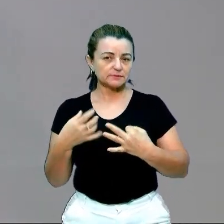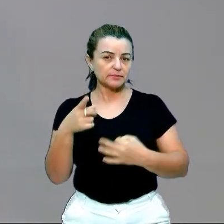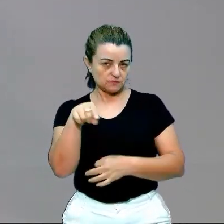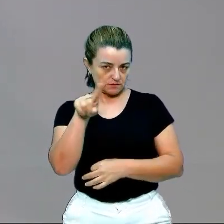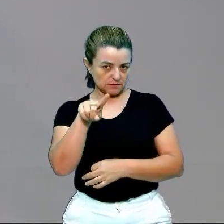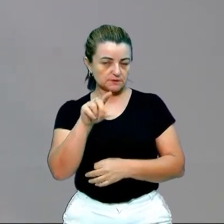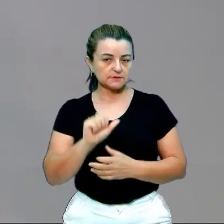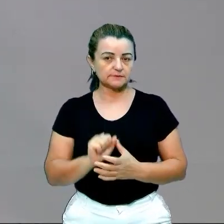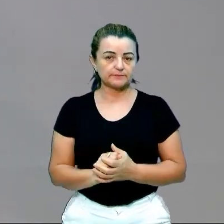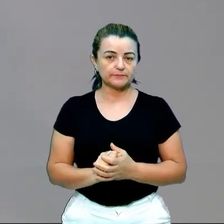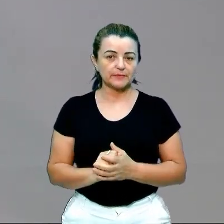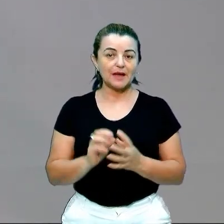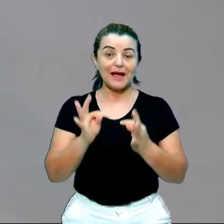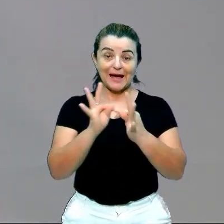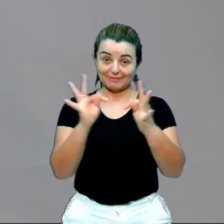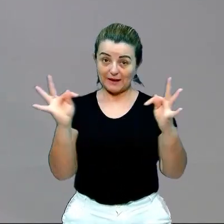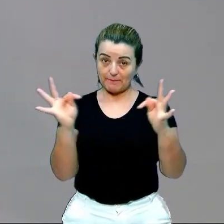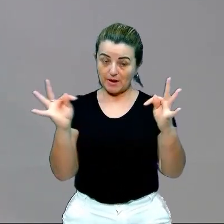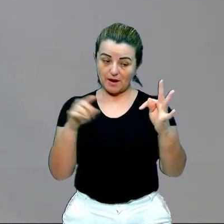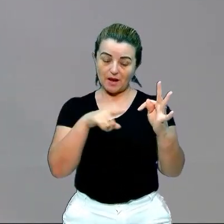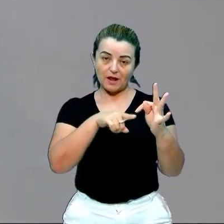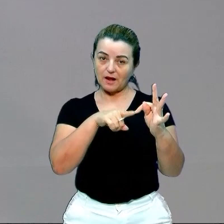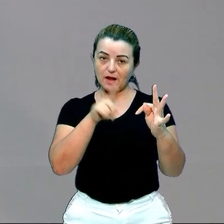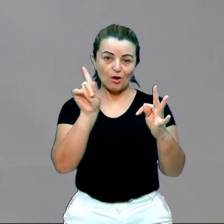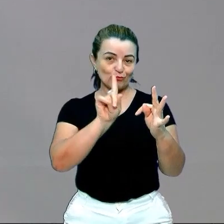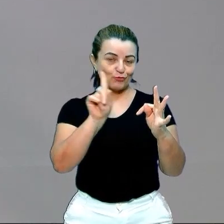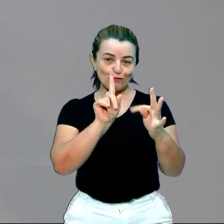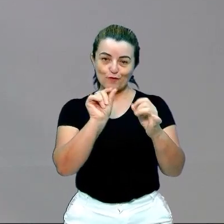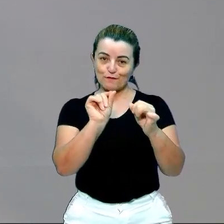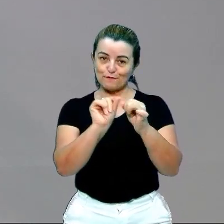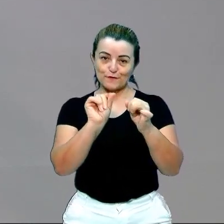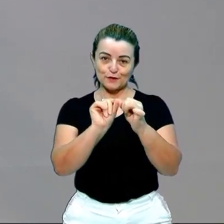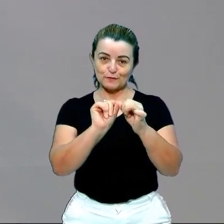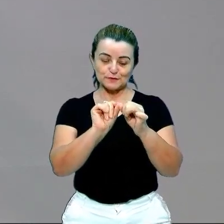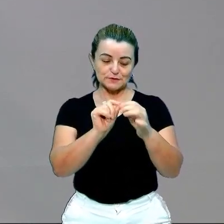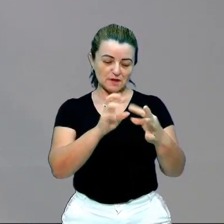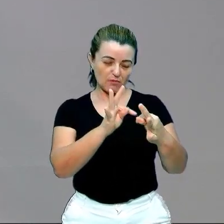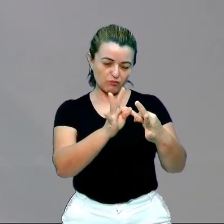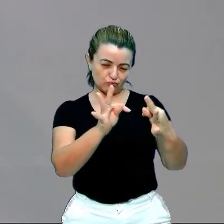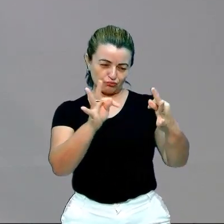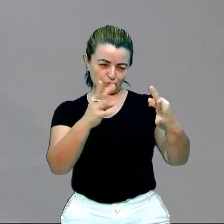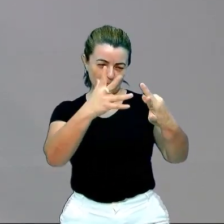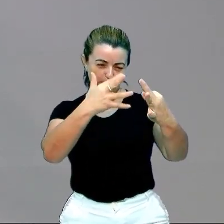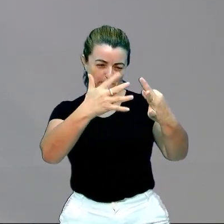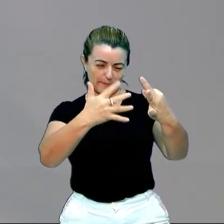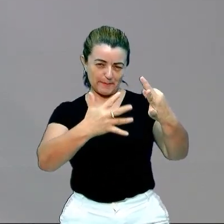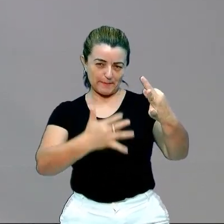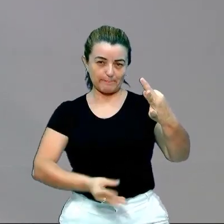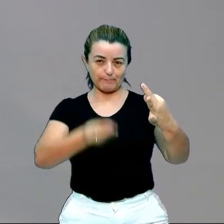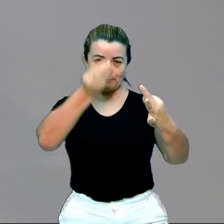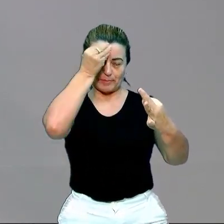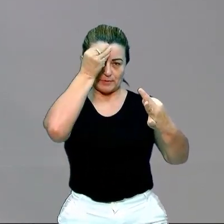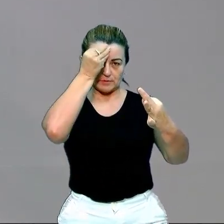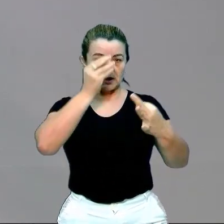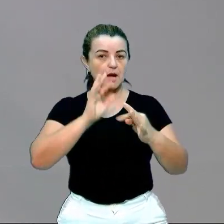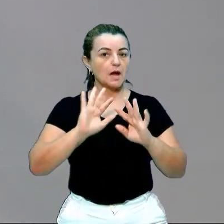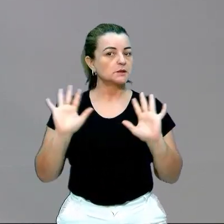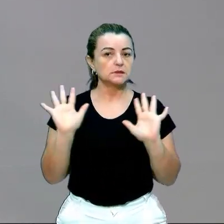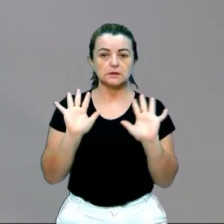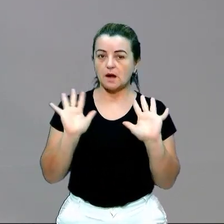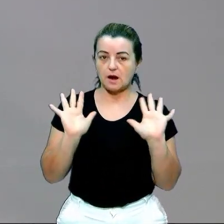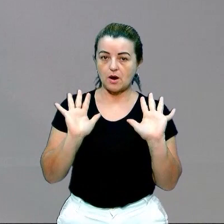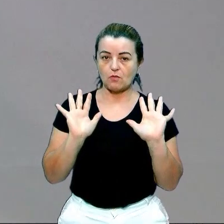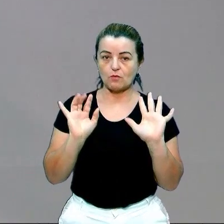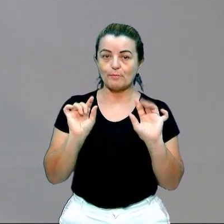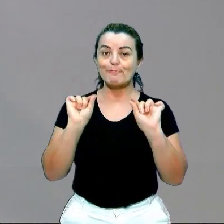seguinte: a tabela ela não foi feita com o intuito de você decorar os 118 elementos, tá? Ela foi feita